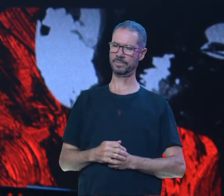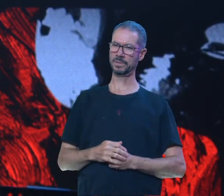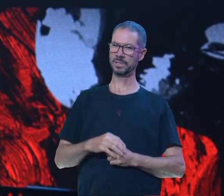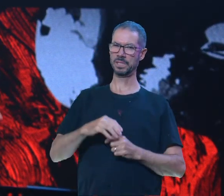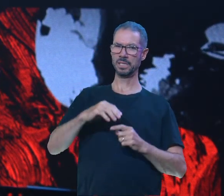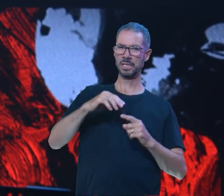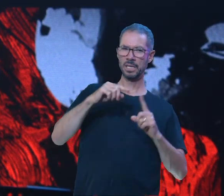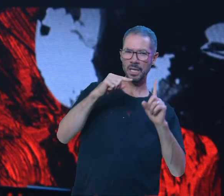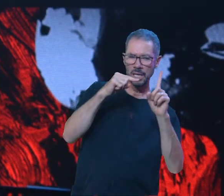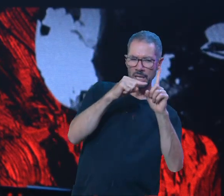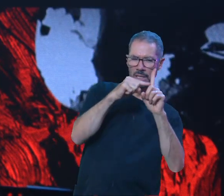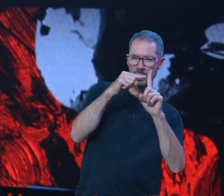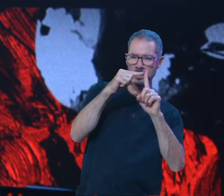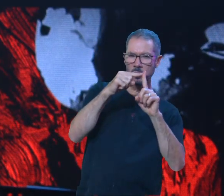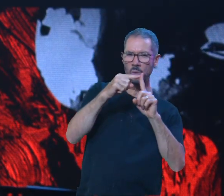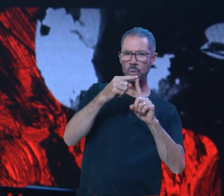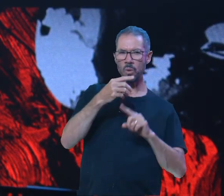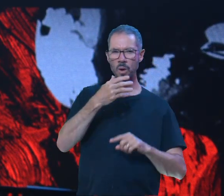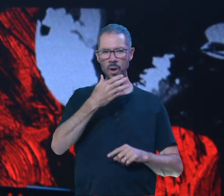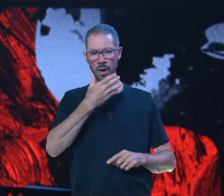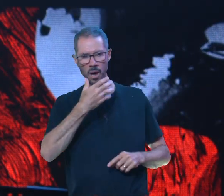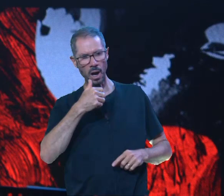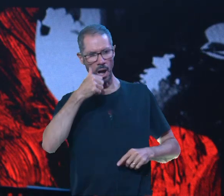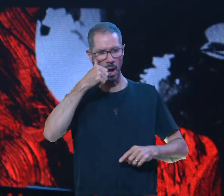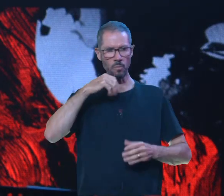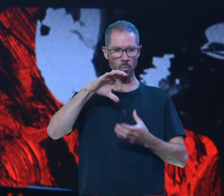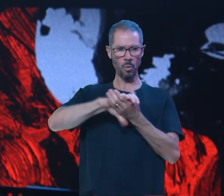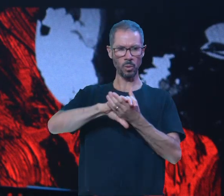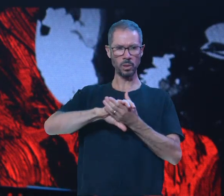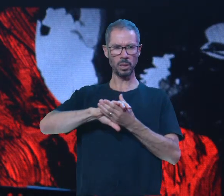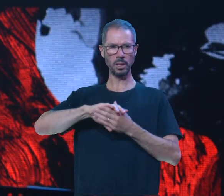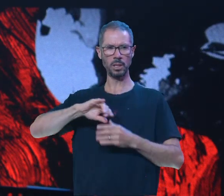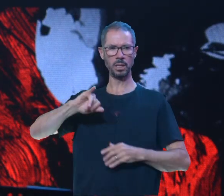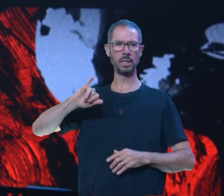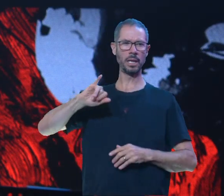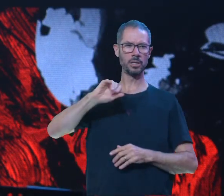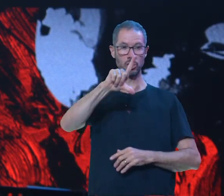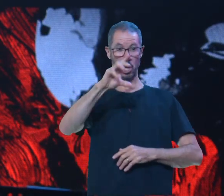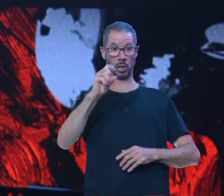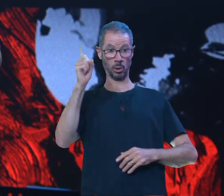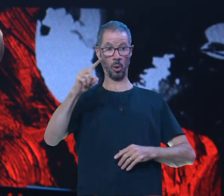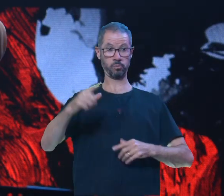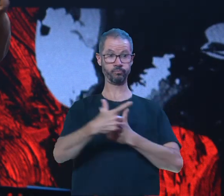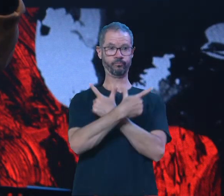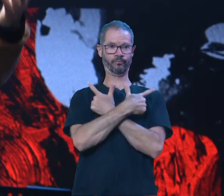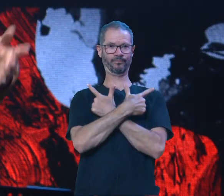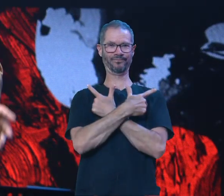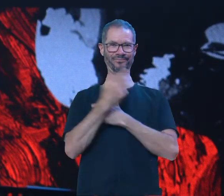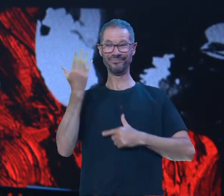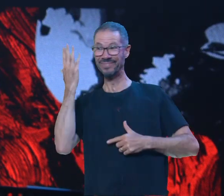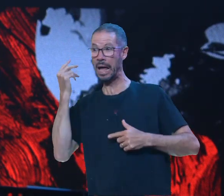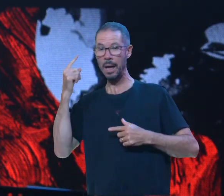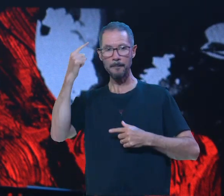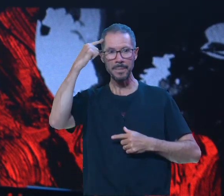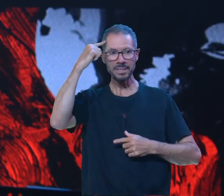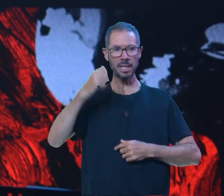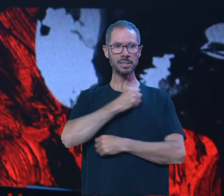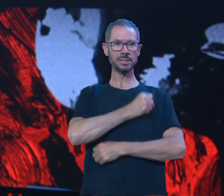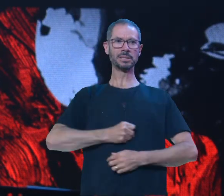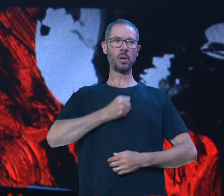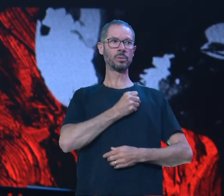Tipo a mulher de Ló. Olhou para trás e virou o quê? Estátua de sal. Porque era só não olhar para trás, meu irmão.